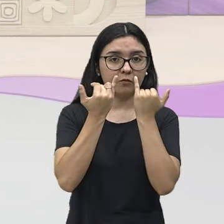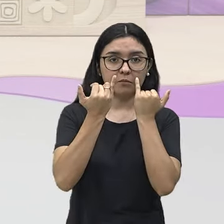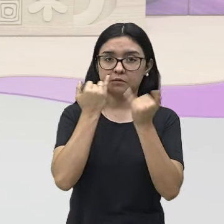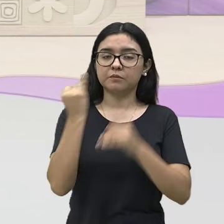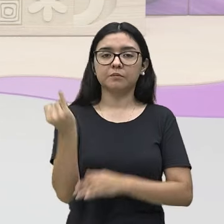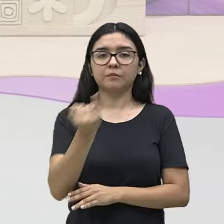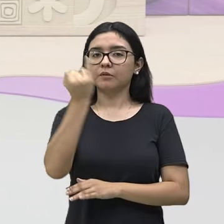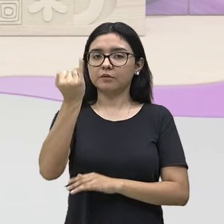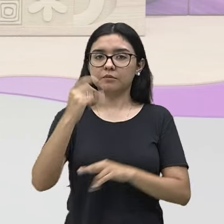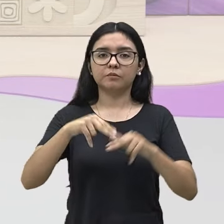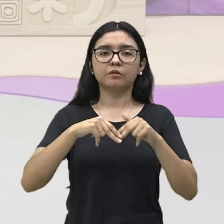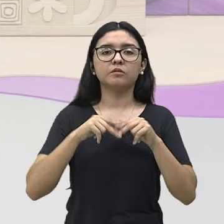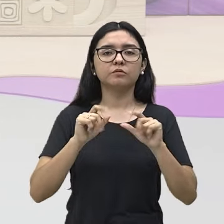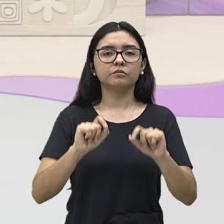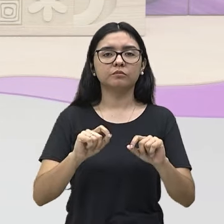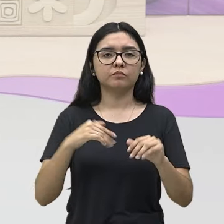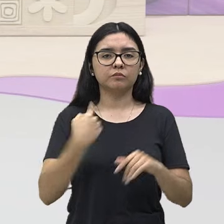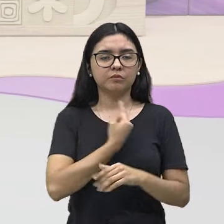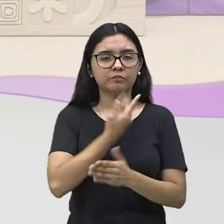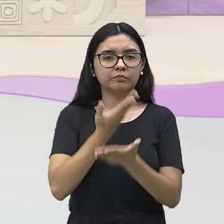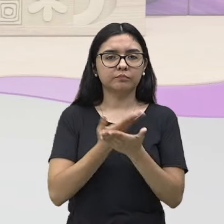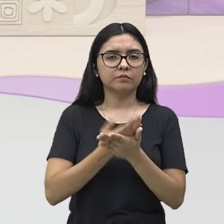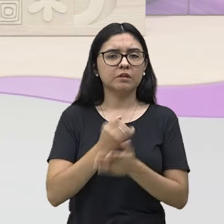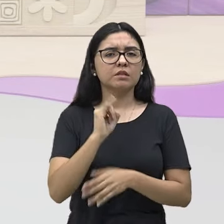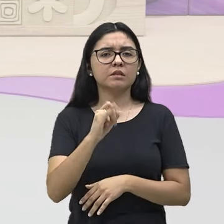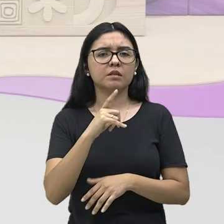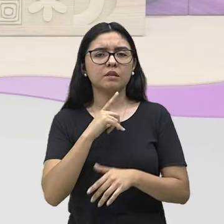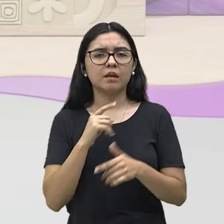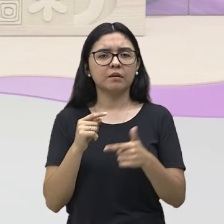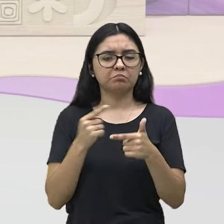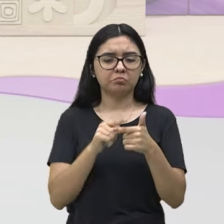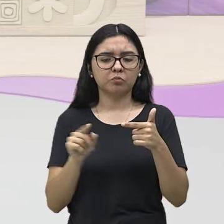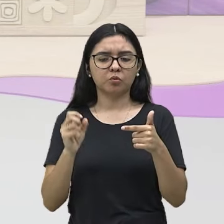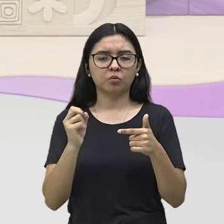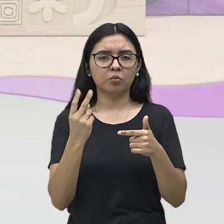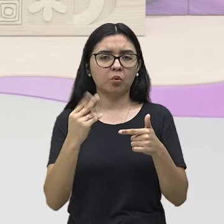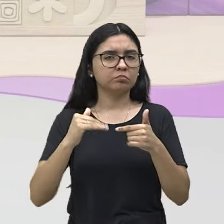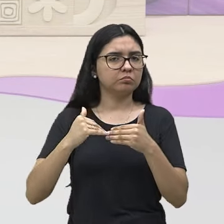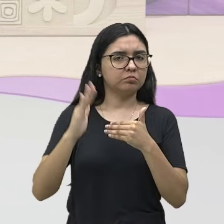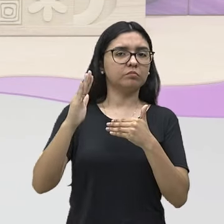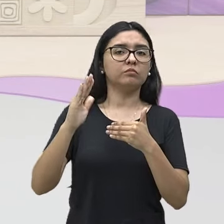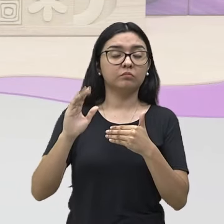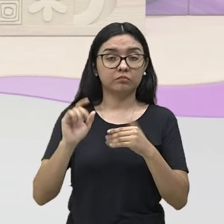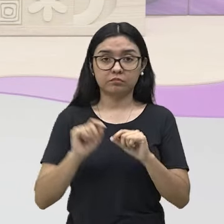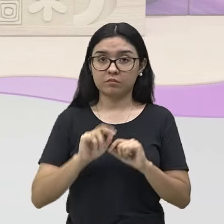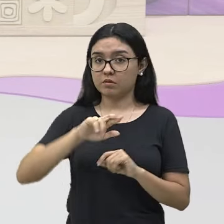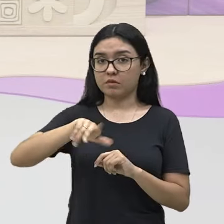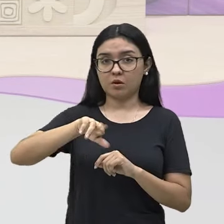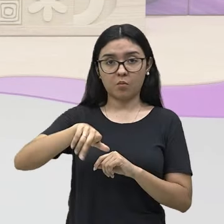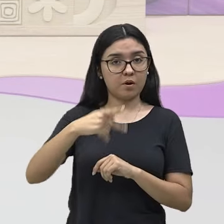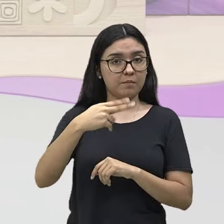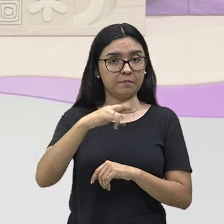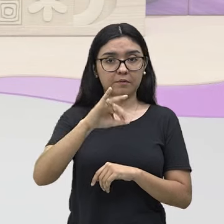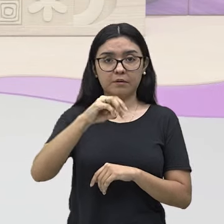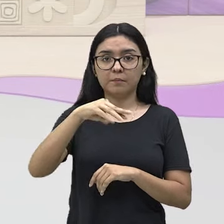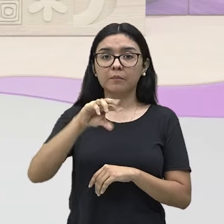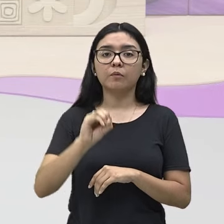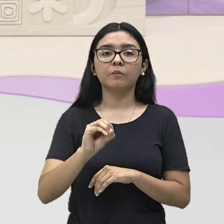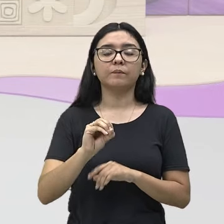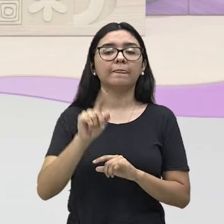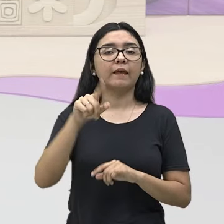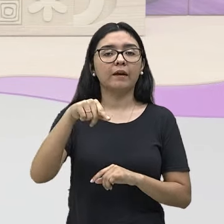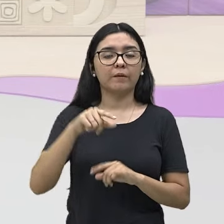crucial, porque nós estamos definindo. E se tiver mais de dois divisores? Bom, mais de dois divisores, ele não é número primo, tá